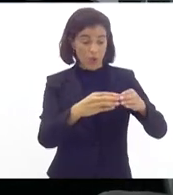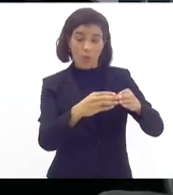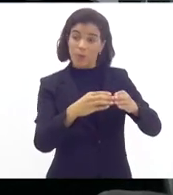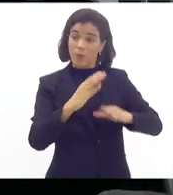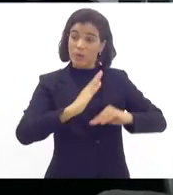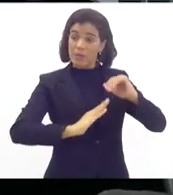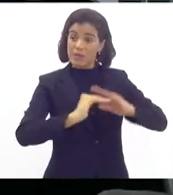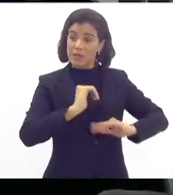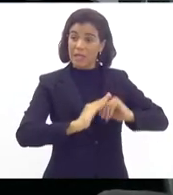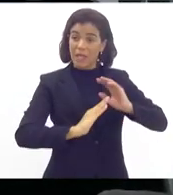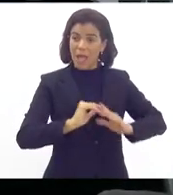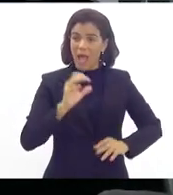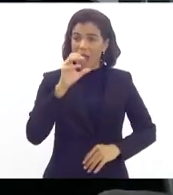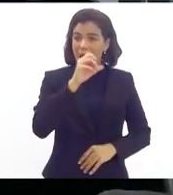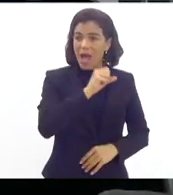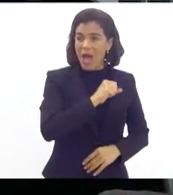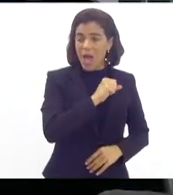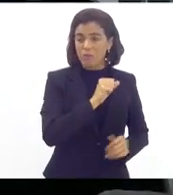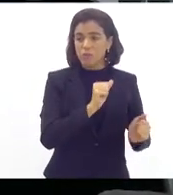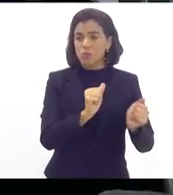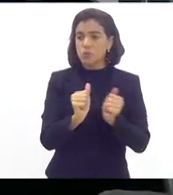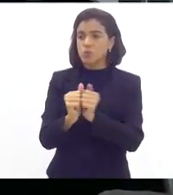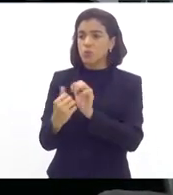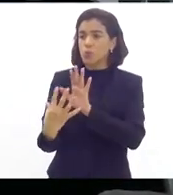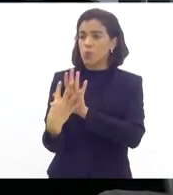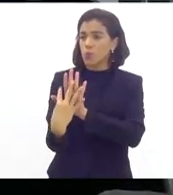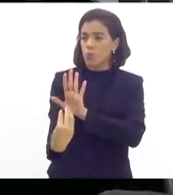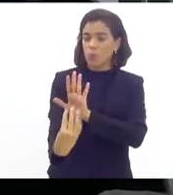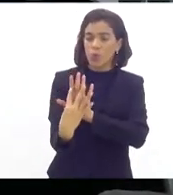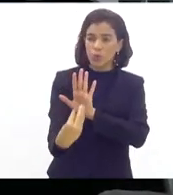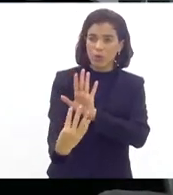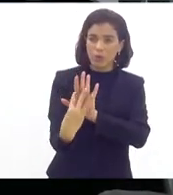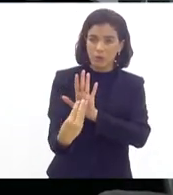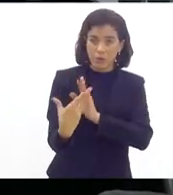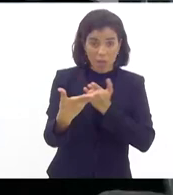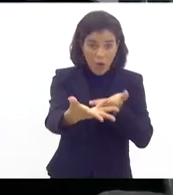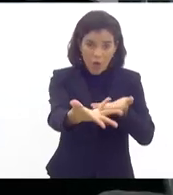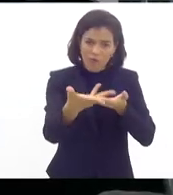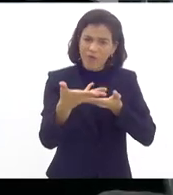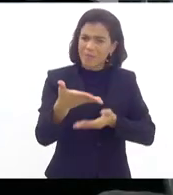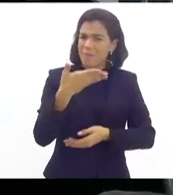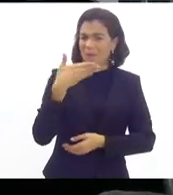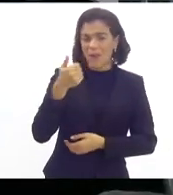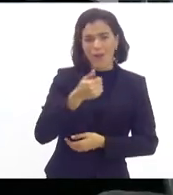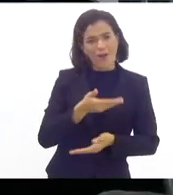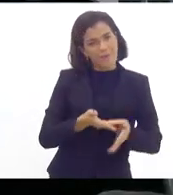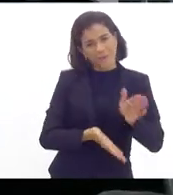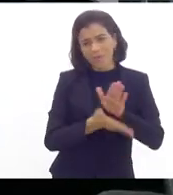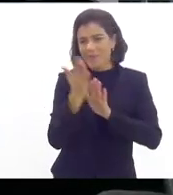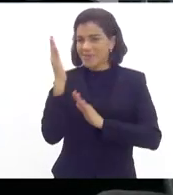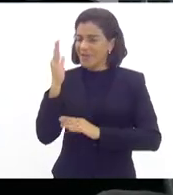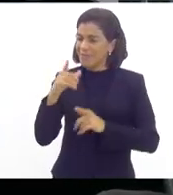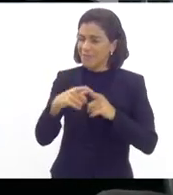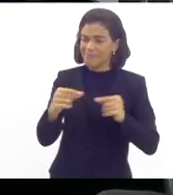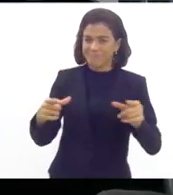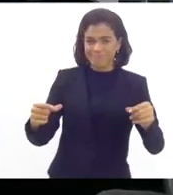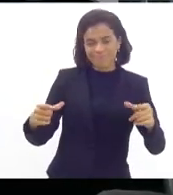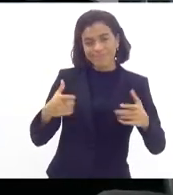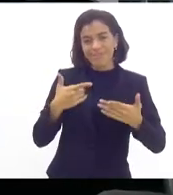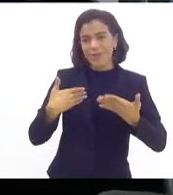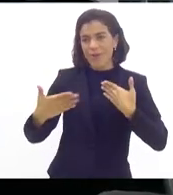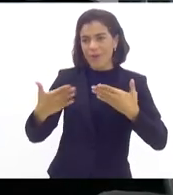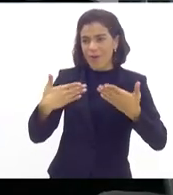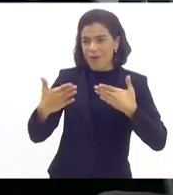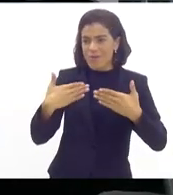e botar o mais rápido possível junto com esse modelo... Está convidado. Acho que melhor seria ir para Brasília, sentar junto com o pessoal